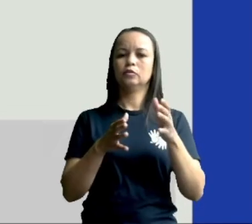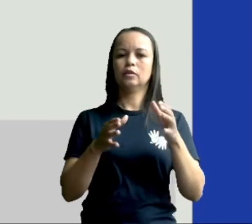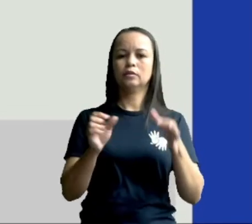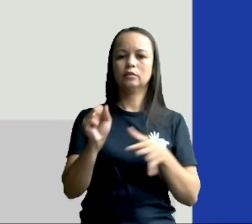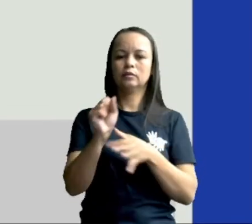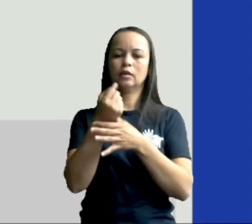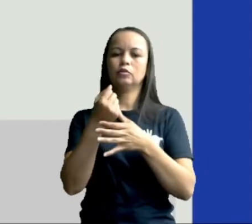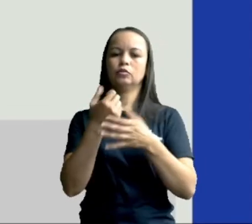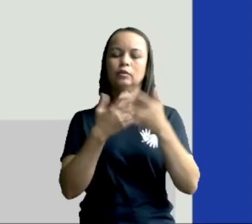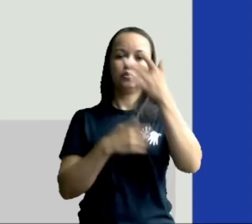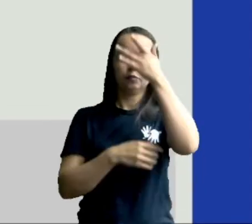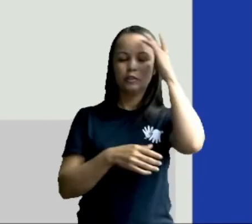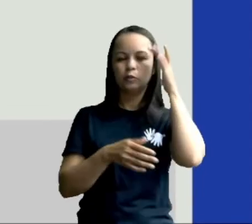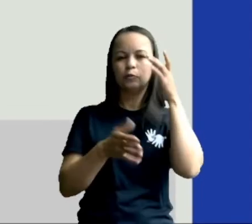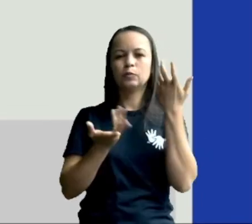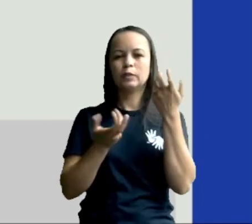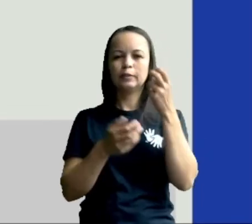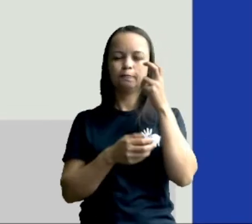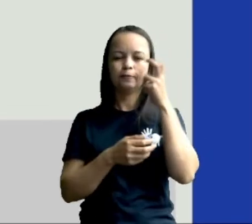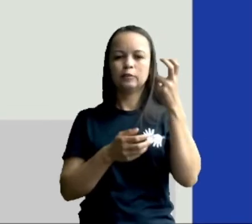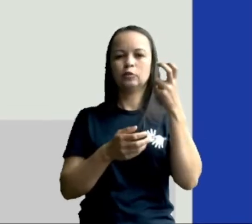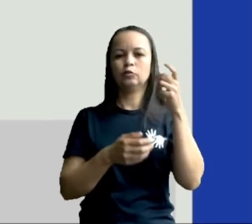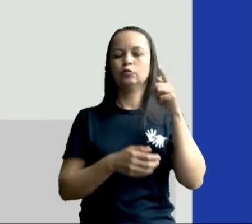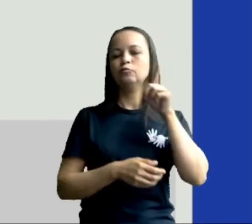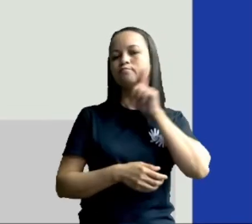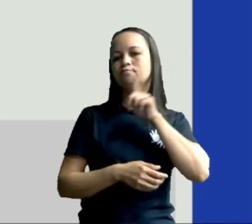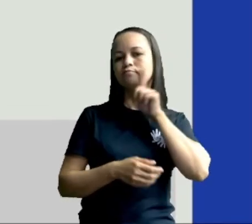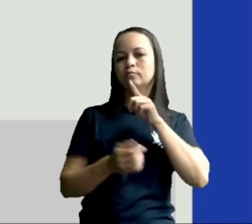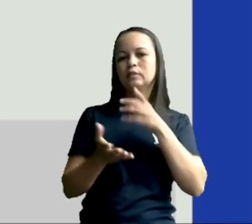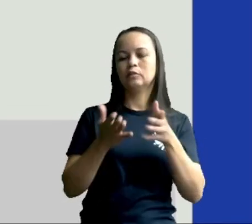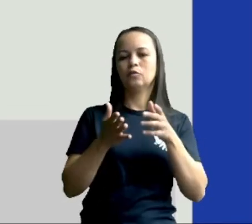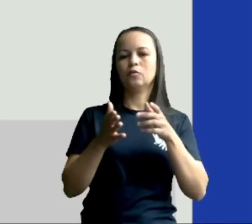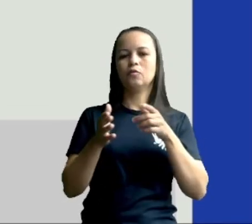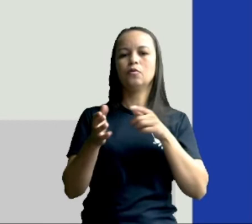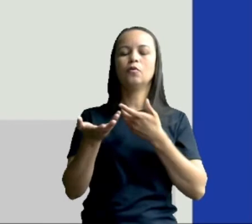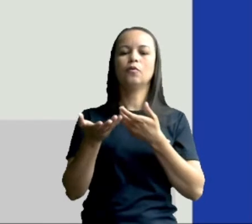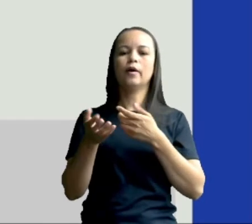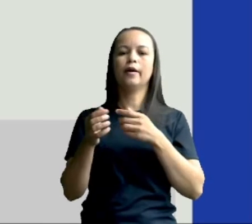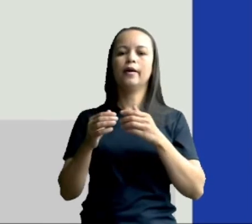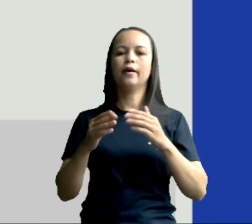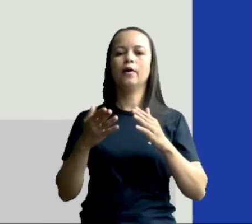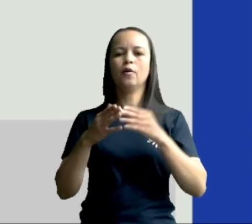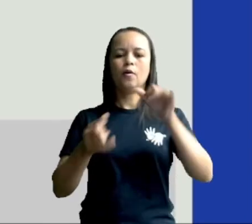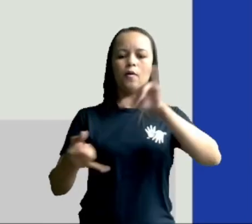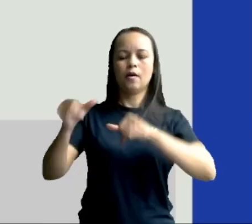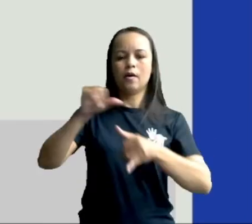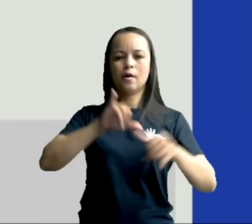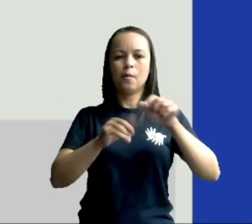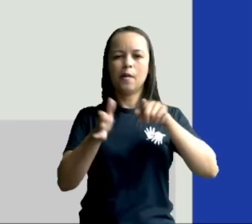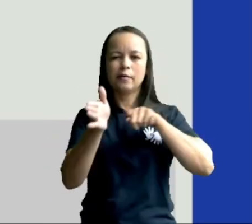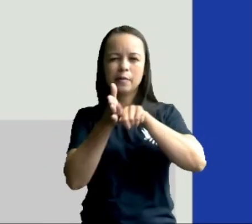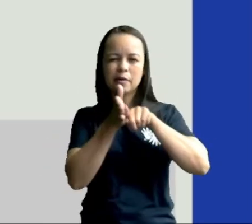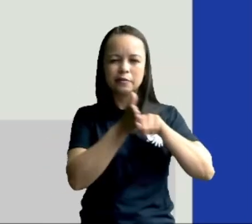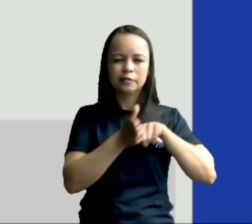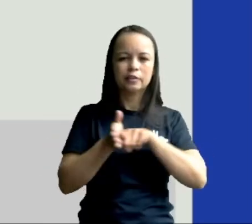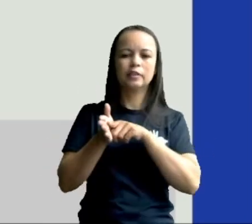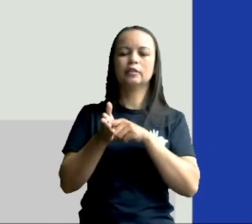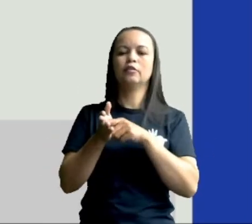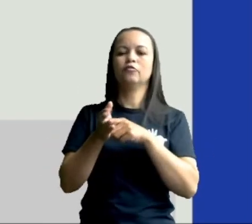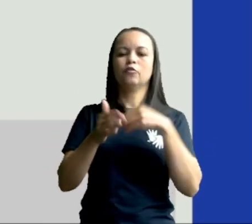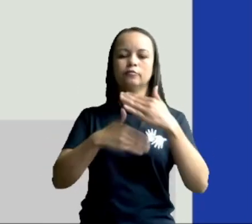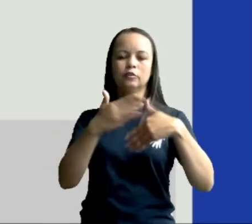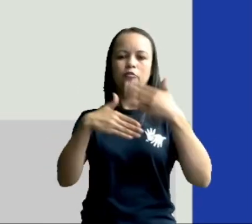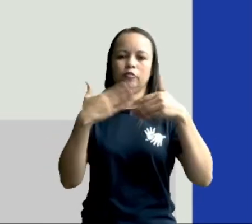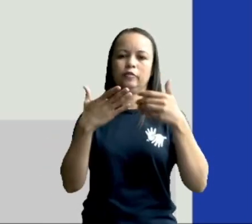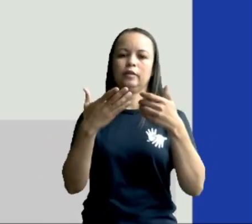da inteligência lá dos Estados Unidos, de laboratório de pesquisa, e foi desenvolvido devido à Guerra